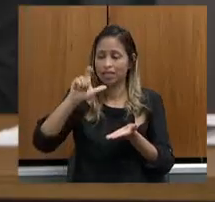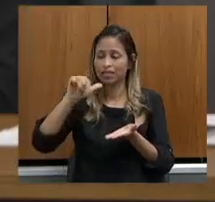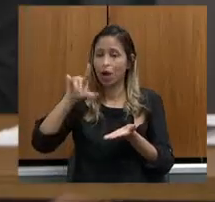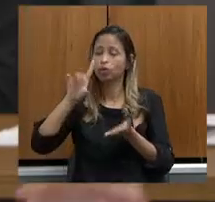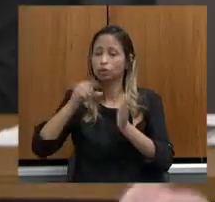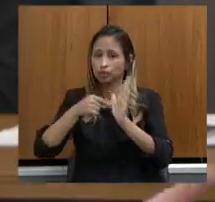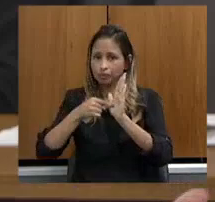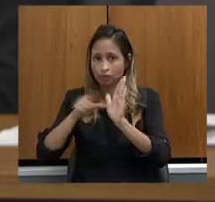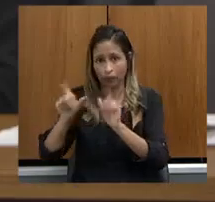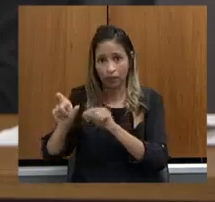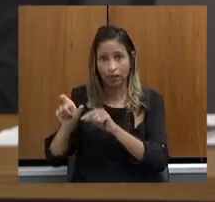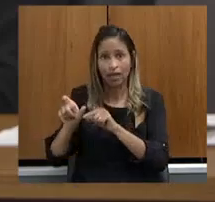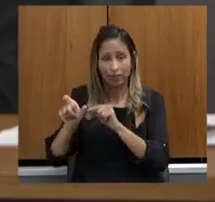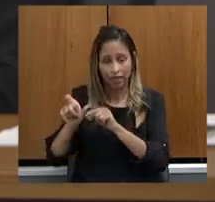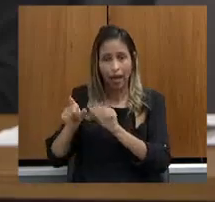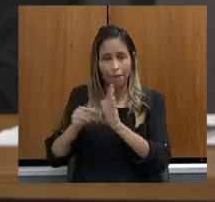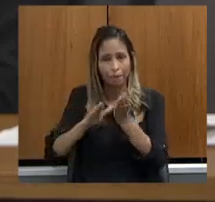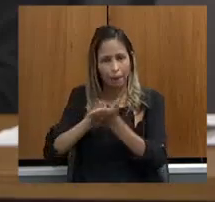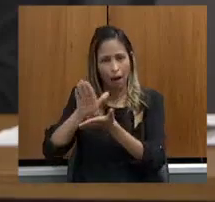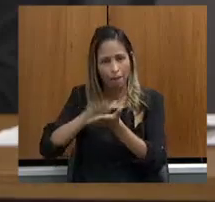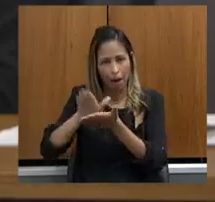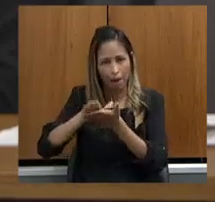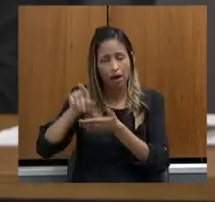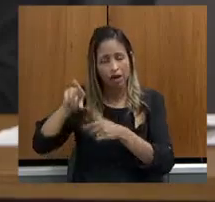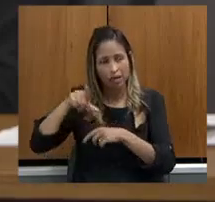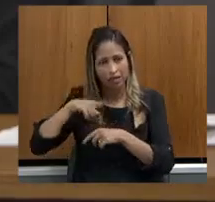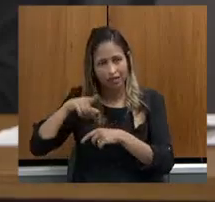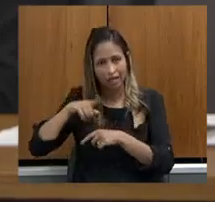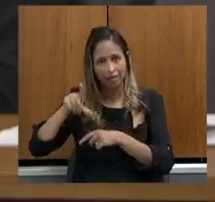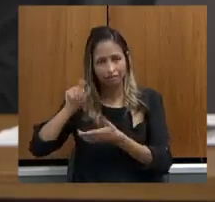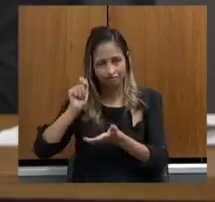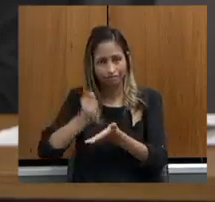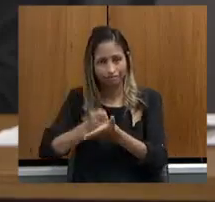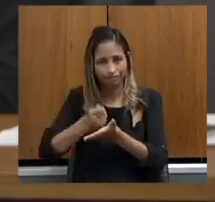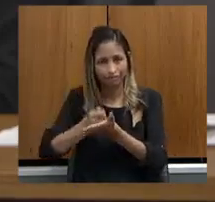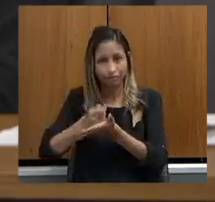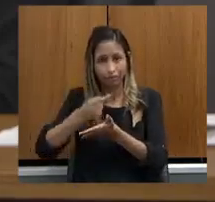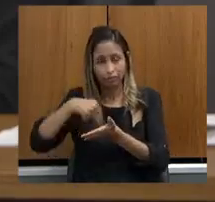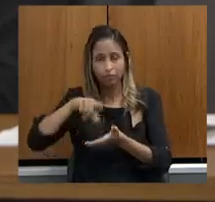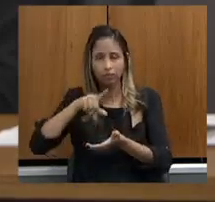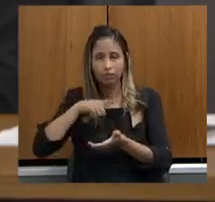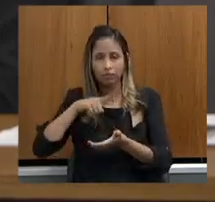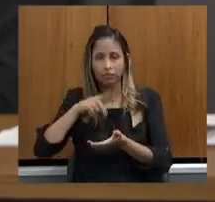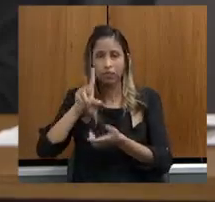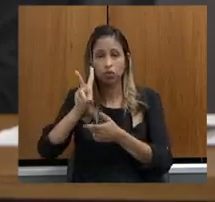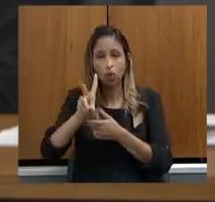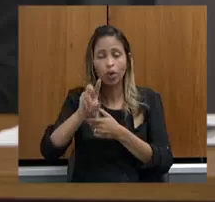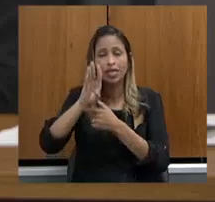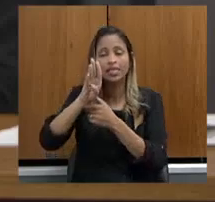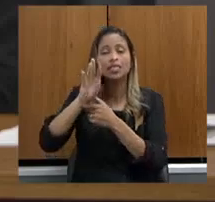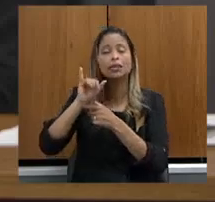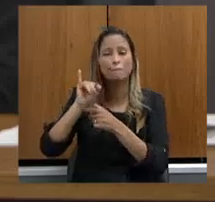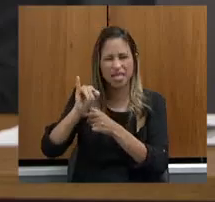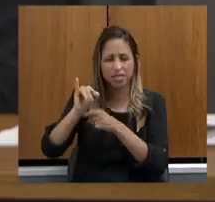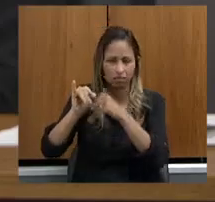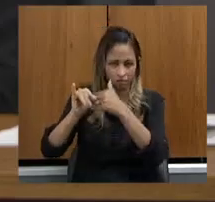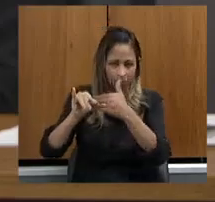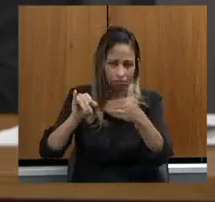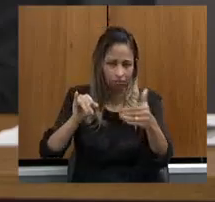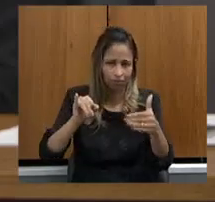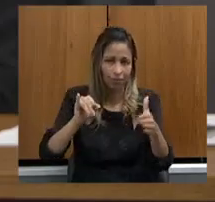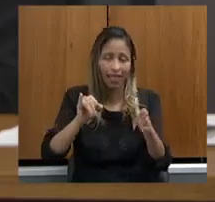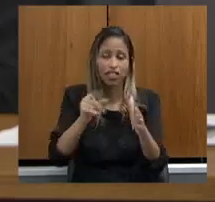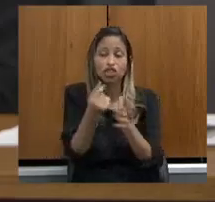apareça conforme as demonstrações contábeis existem a gente tem desses Dois Bilhões 540 milhões